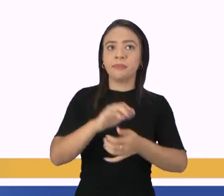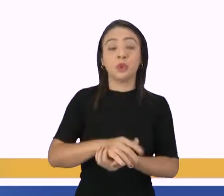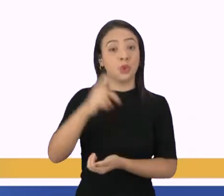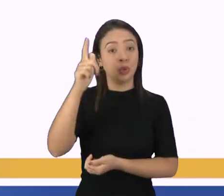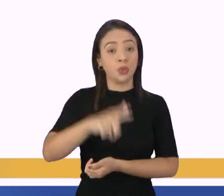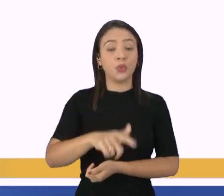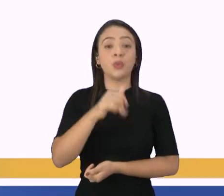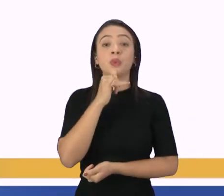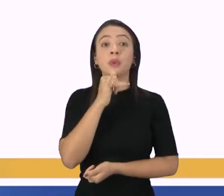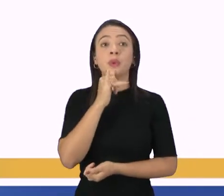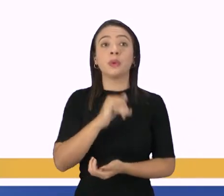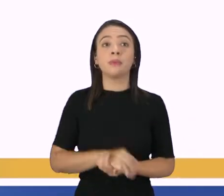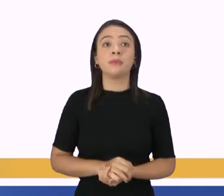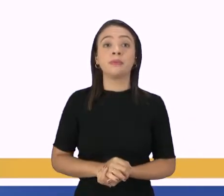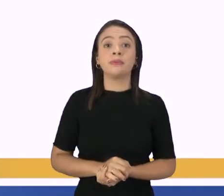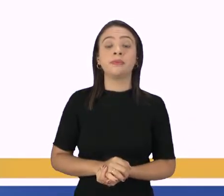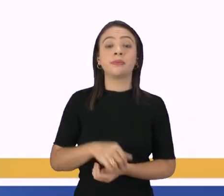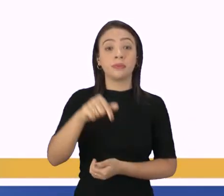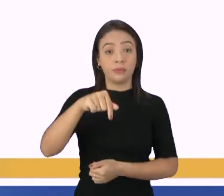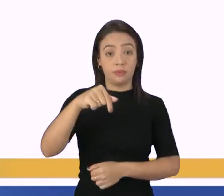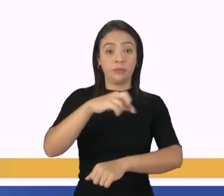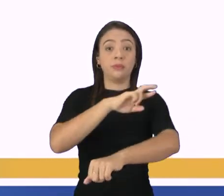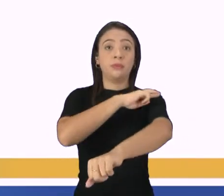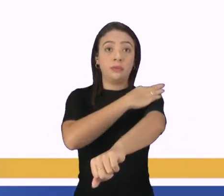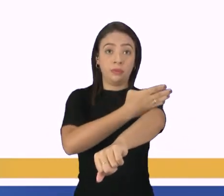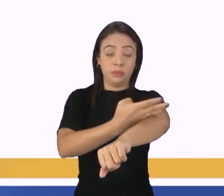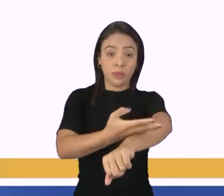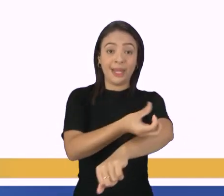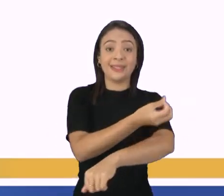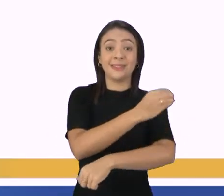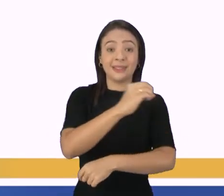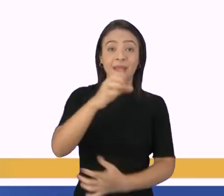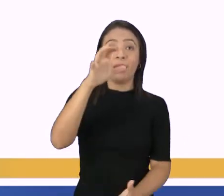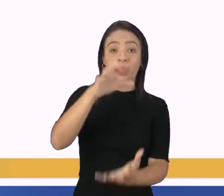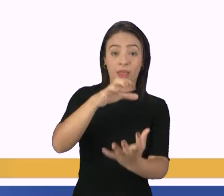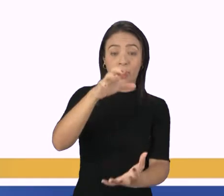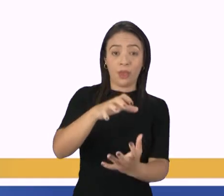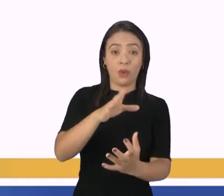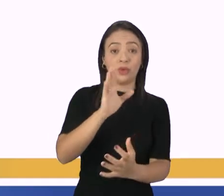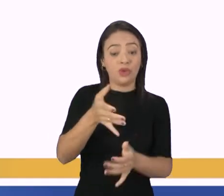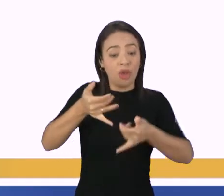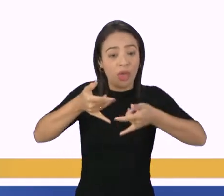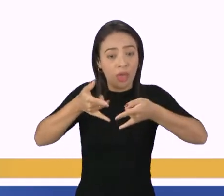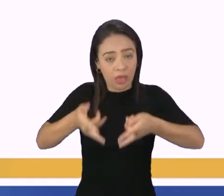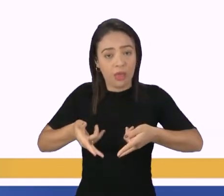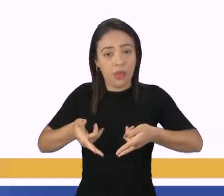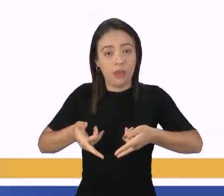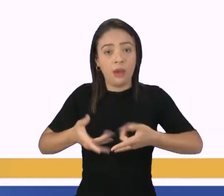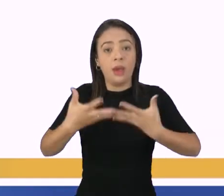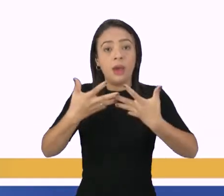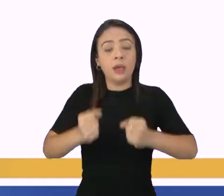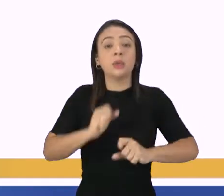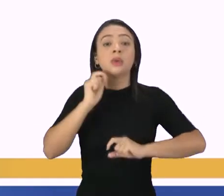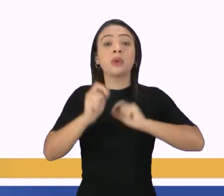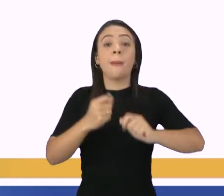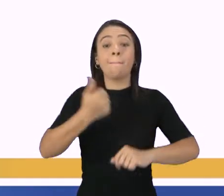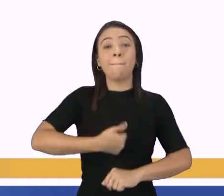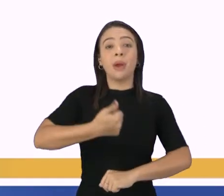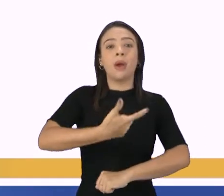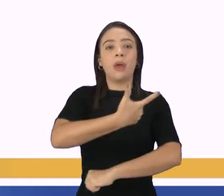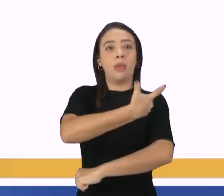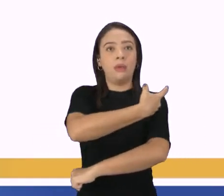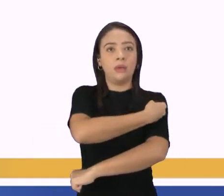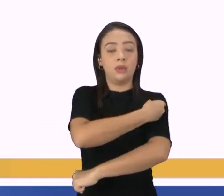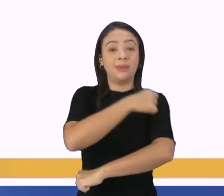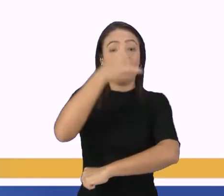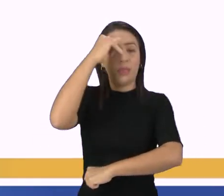vez. Em Rio Branco, 600 idosos acamados devem receber primeira dose da